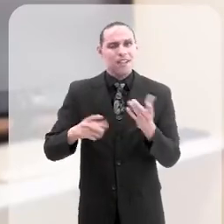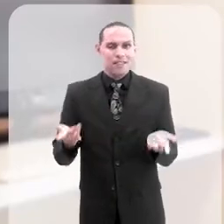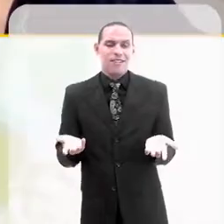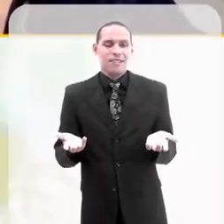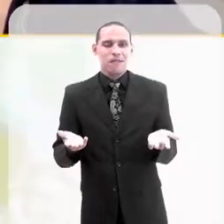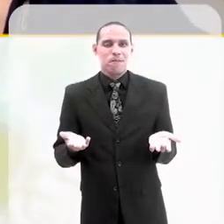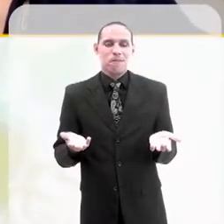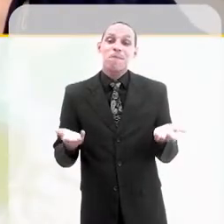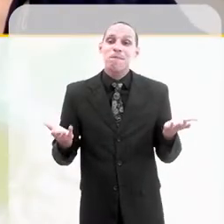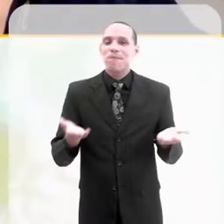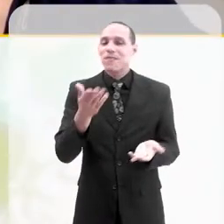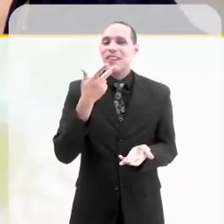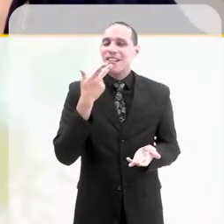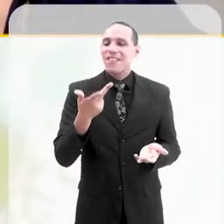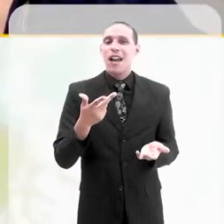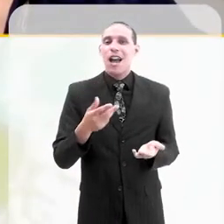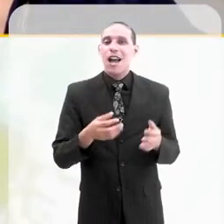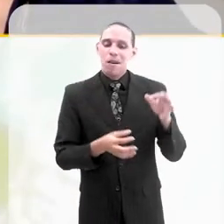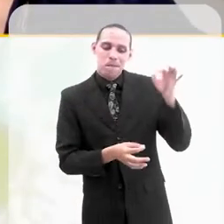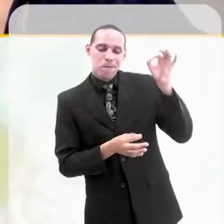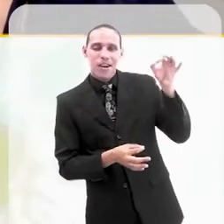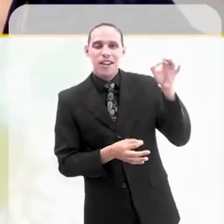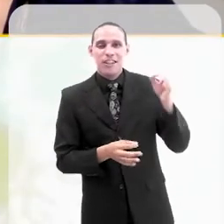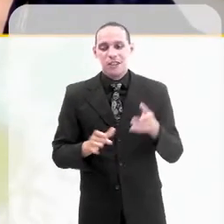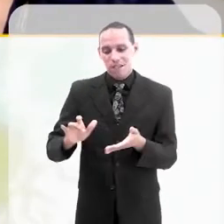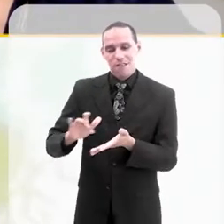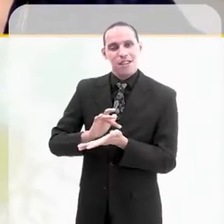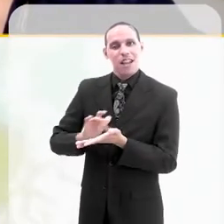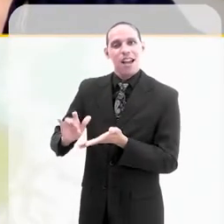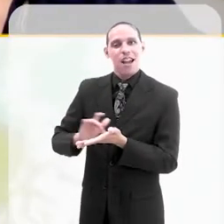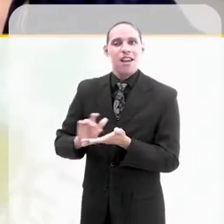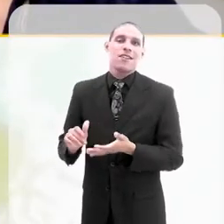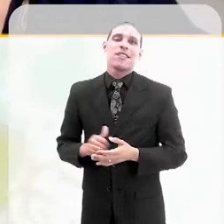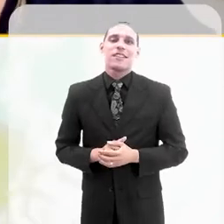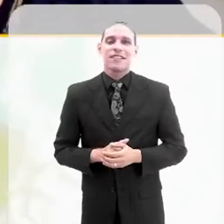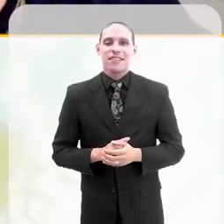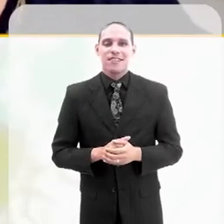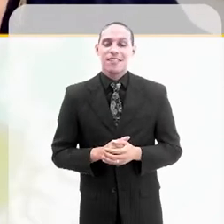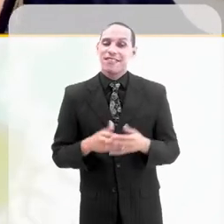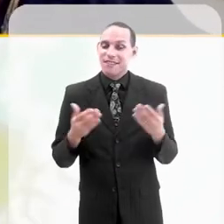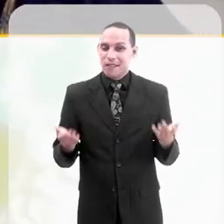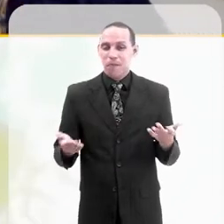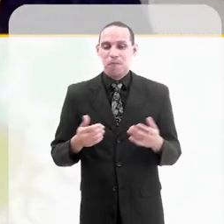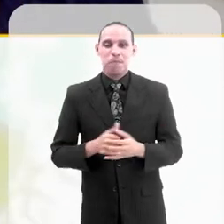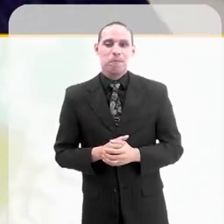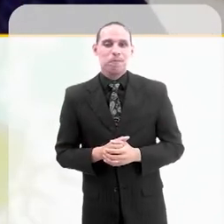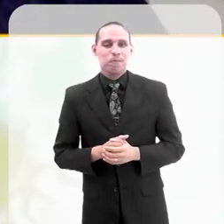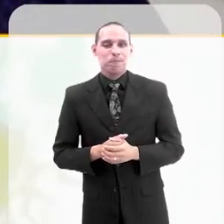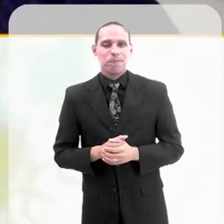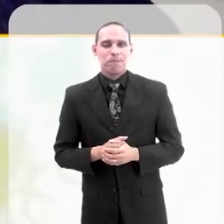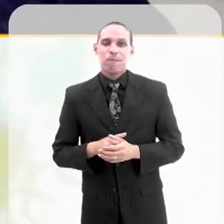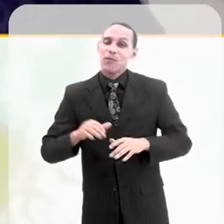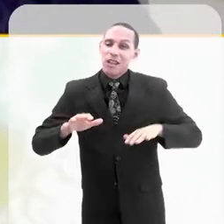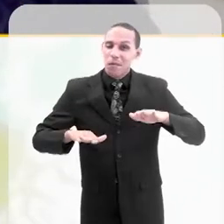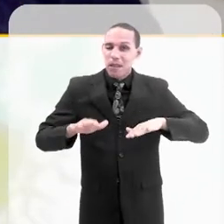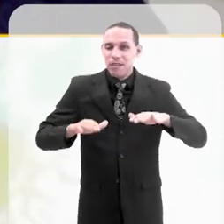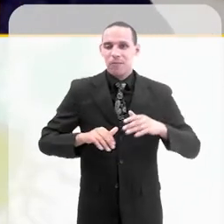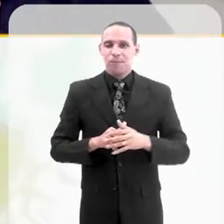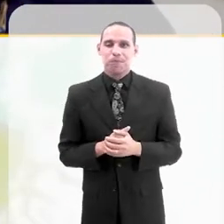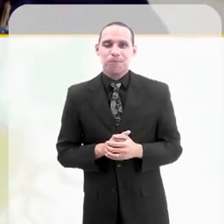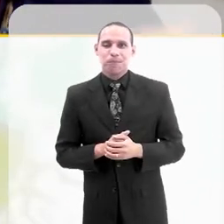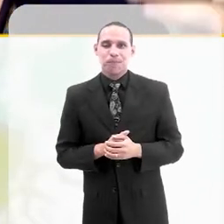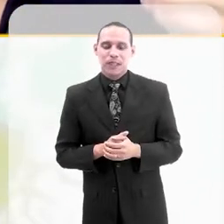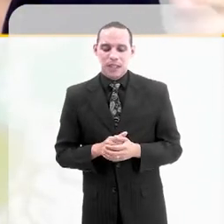ajuda? E aí tá, aí você falou das pranchas, você falou do tablet. Então, depende, aí vai